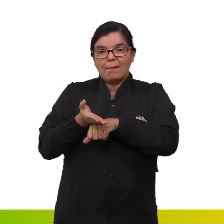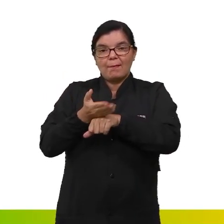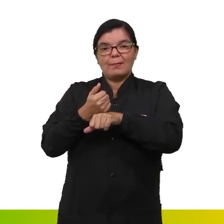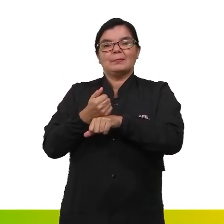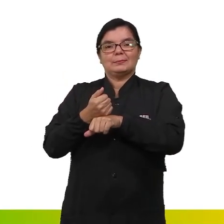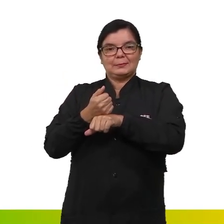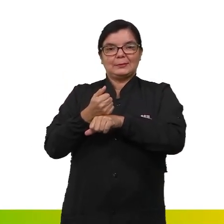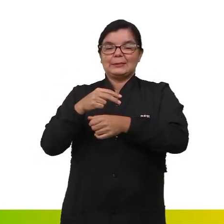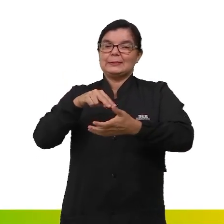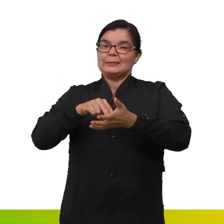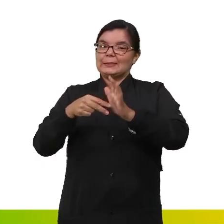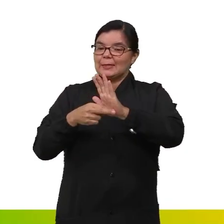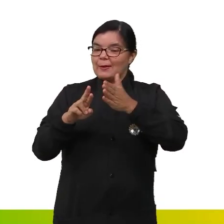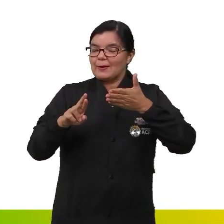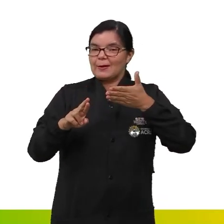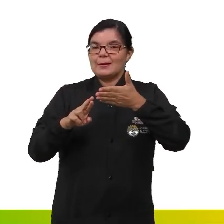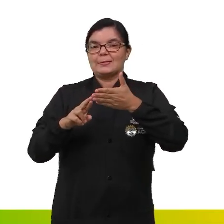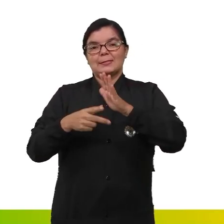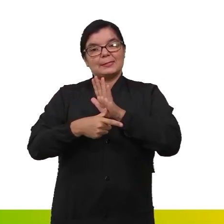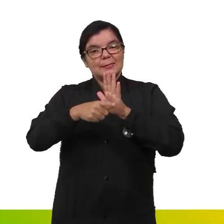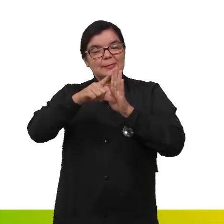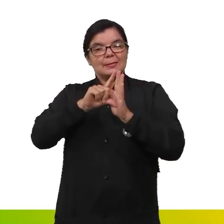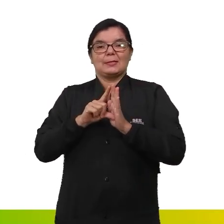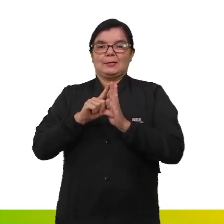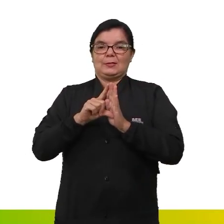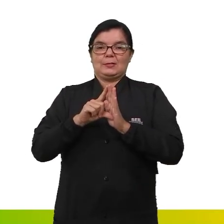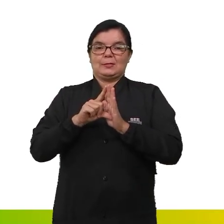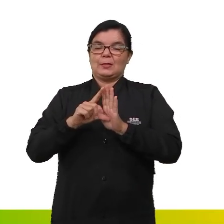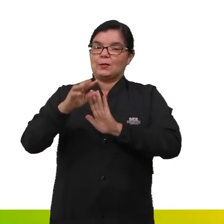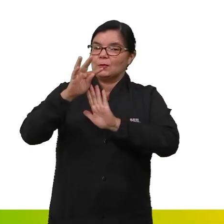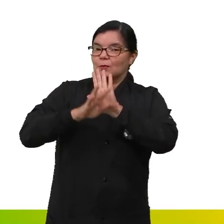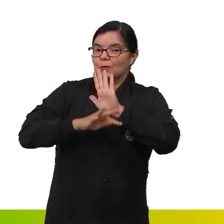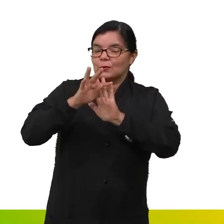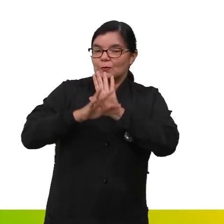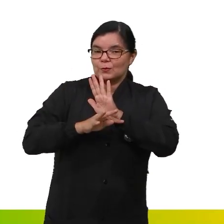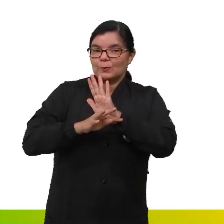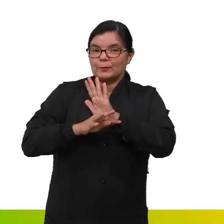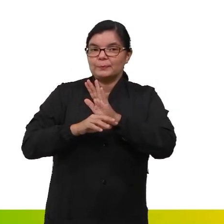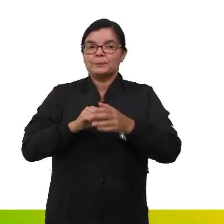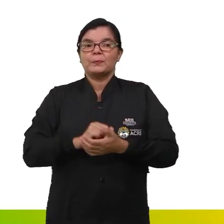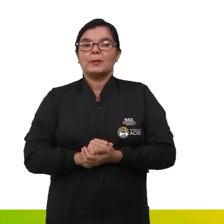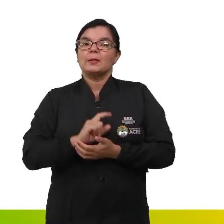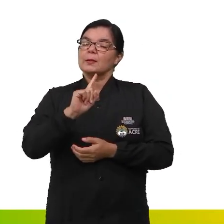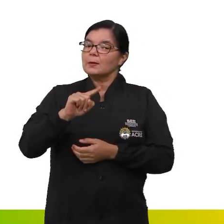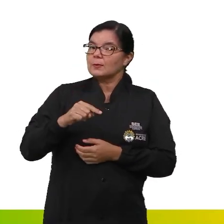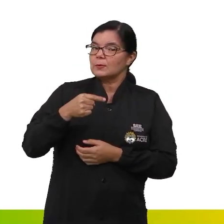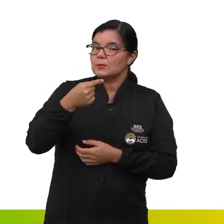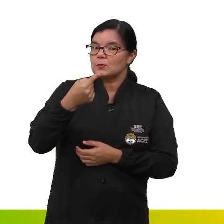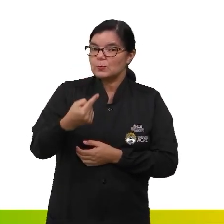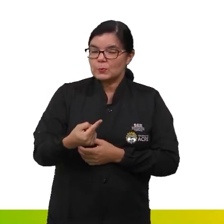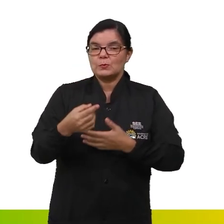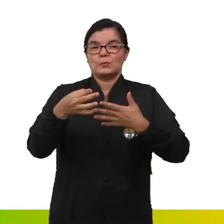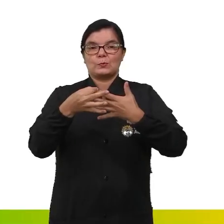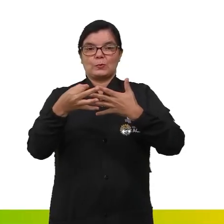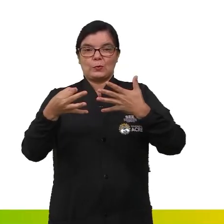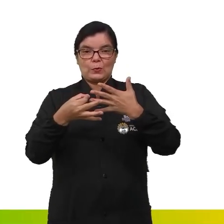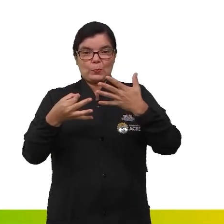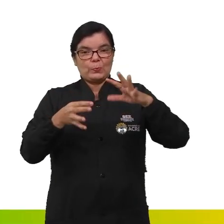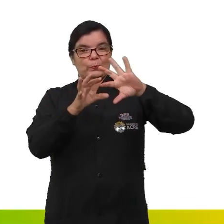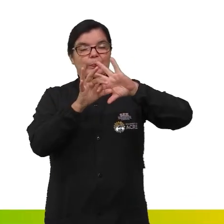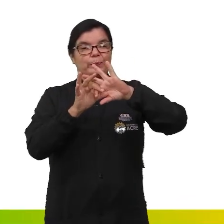antecipa, quer dizer, ela cita antes. O referente textual, ele surge após